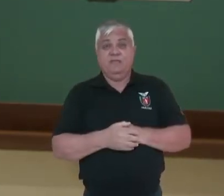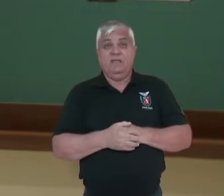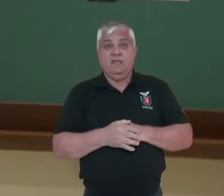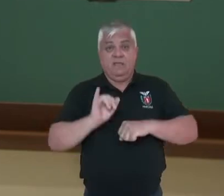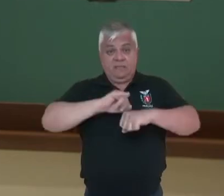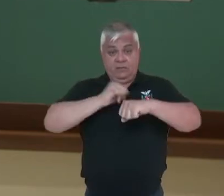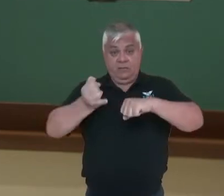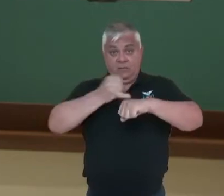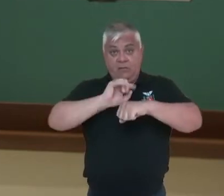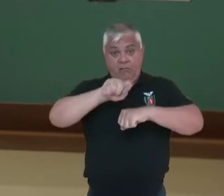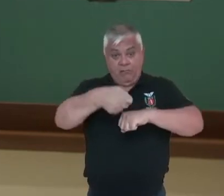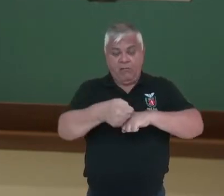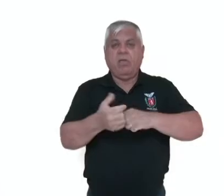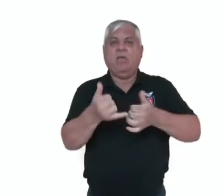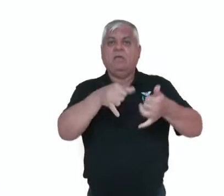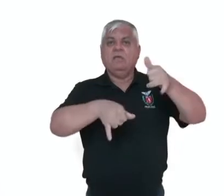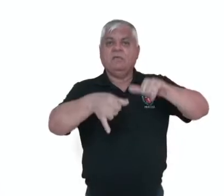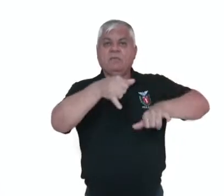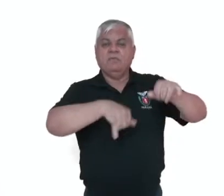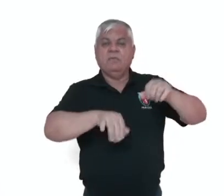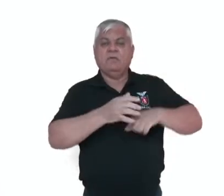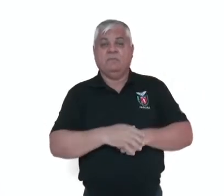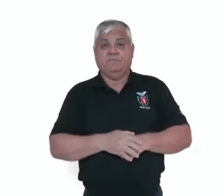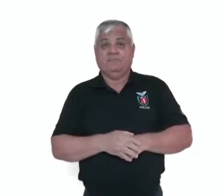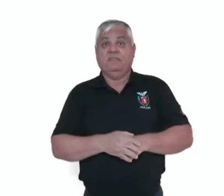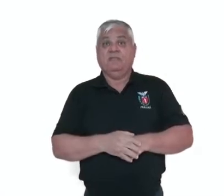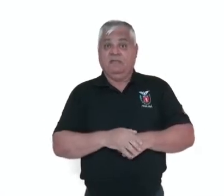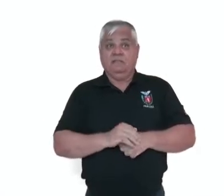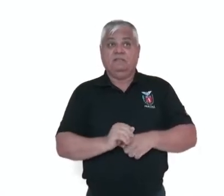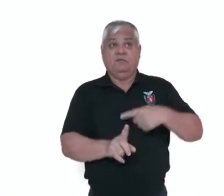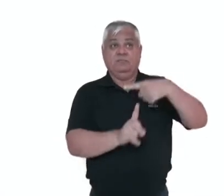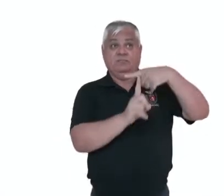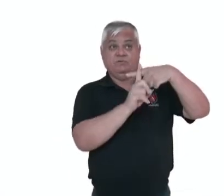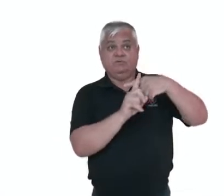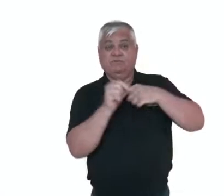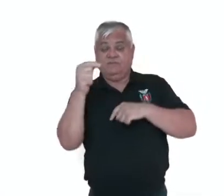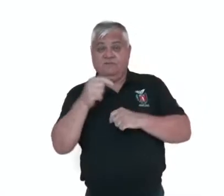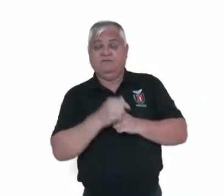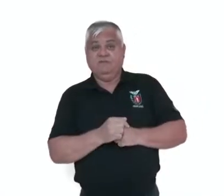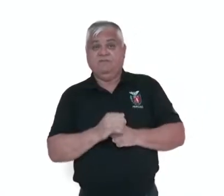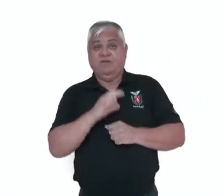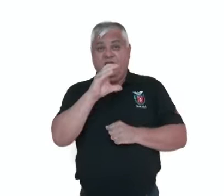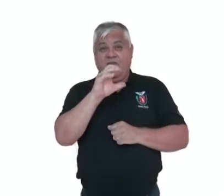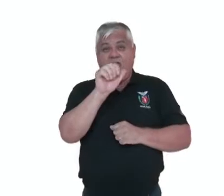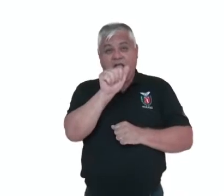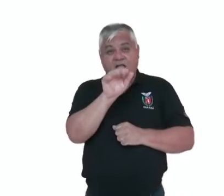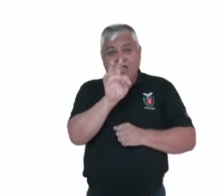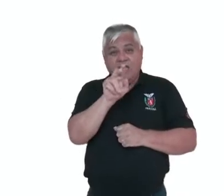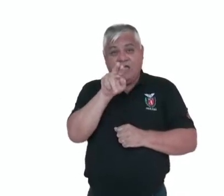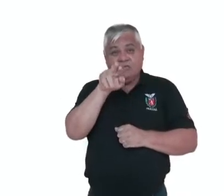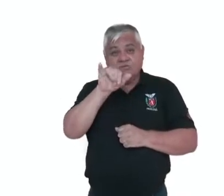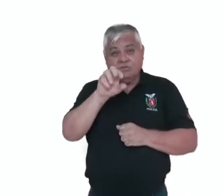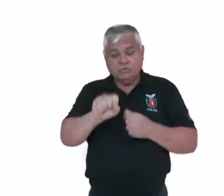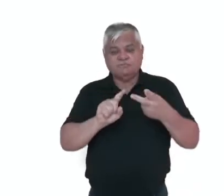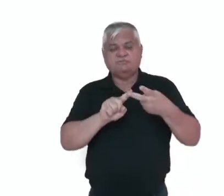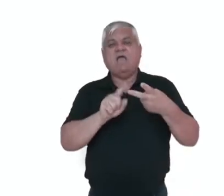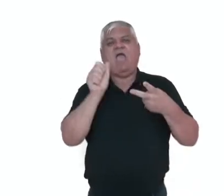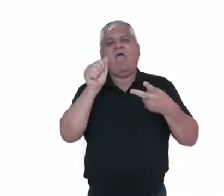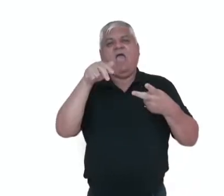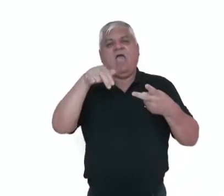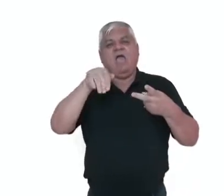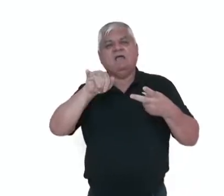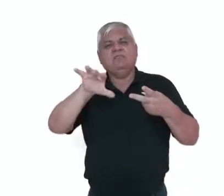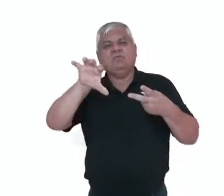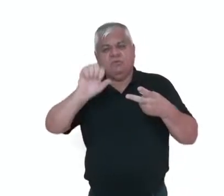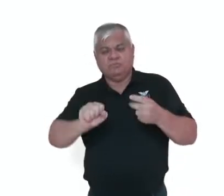reação química que origina íons, cátions e ânions, a partir de substâncias moleculares quando adicionada à água.